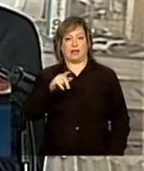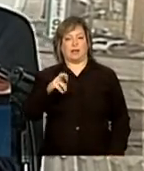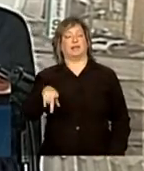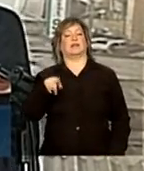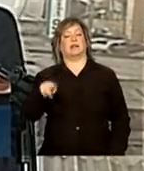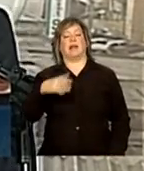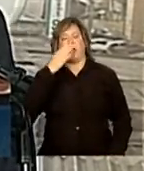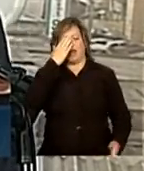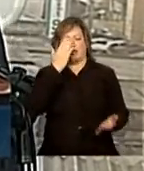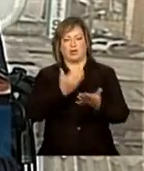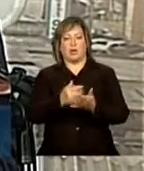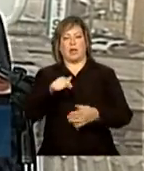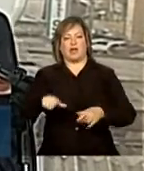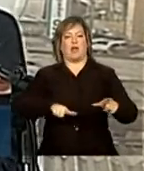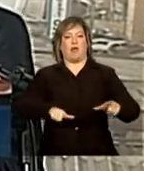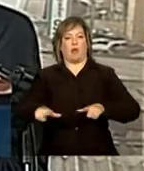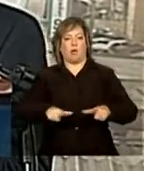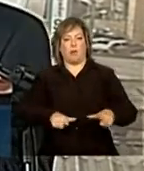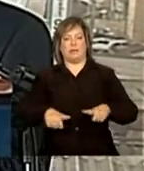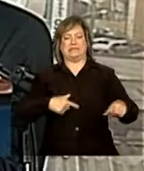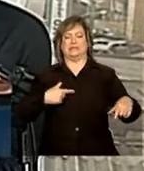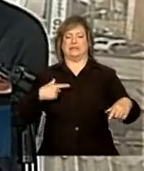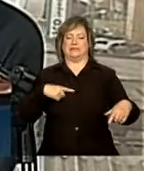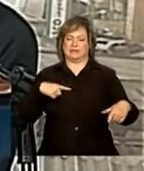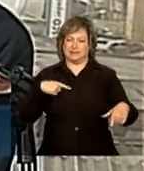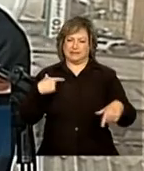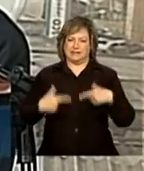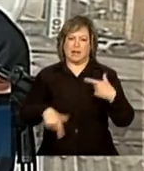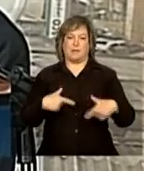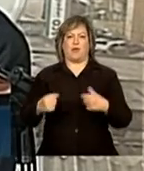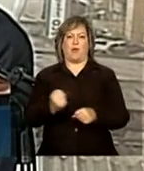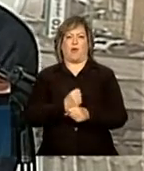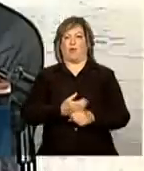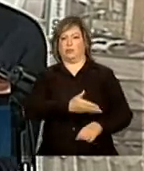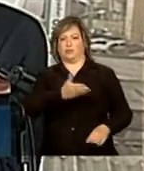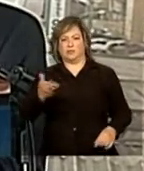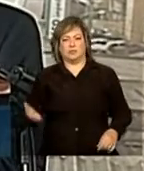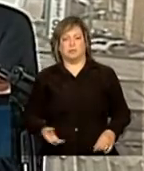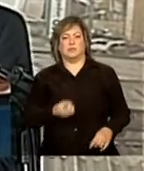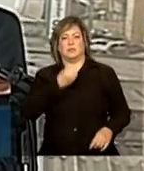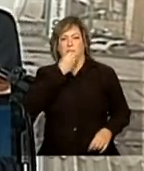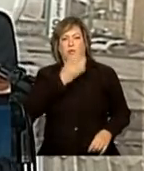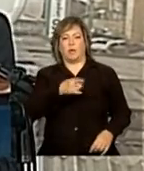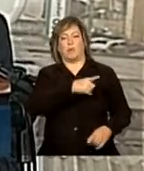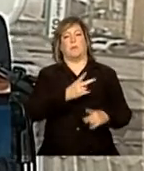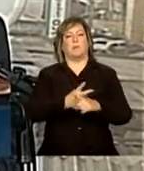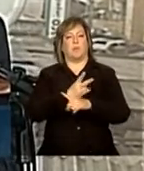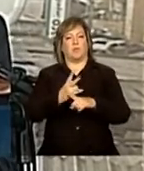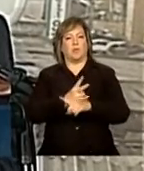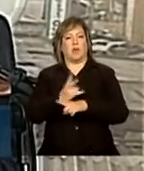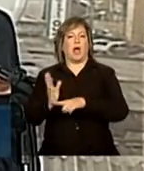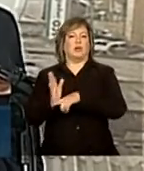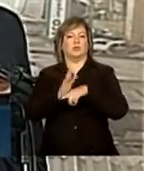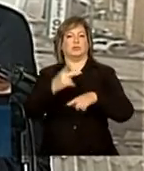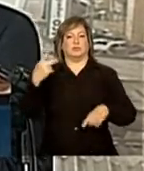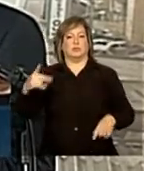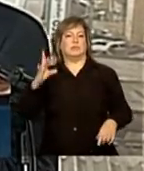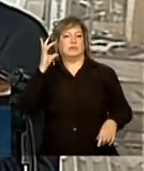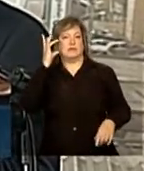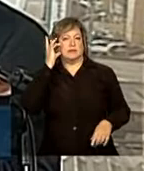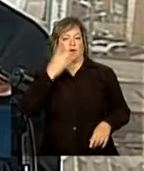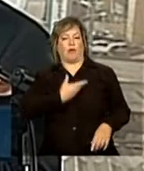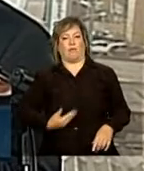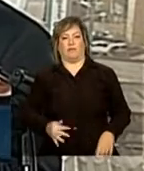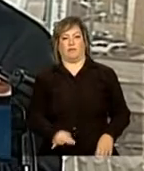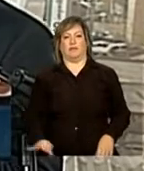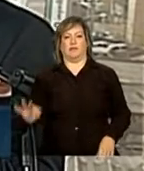ela, concebeu o seu projeto, foi buscar os recursos junto ao governo federal, acompanhou